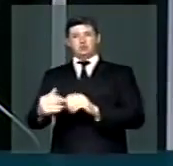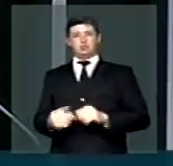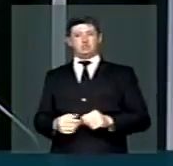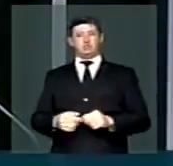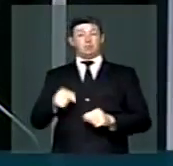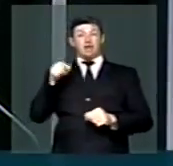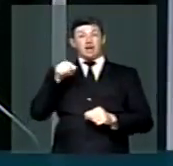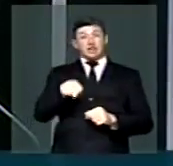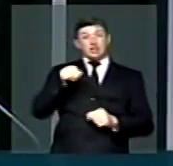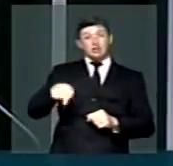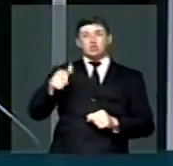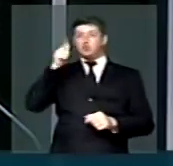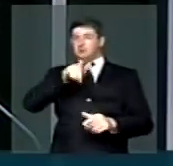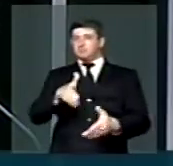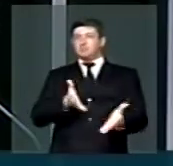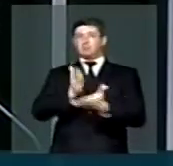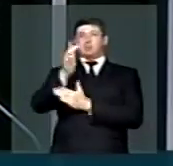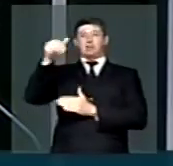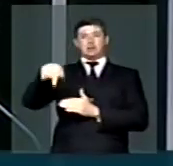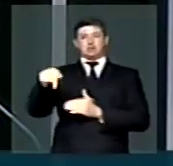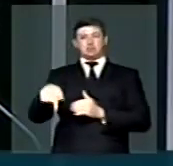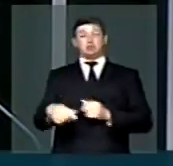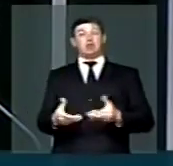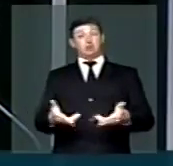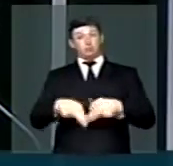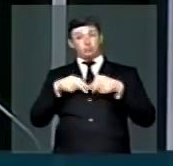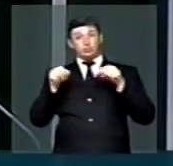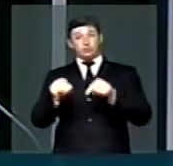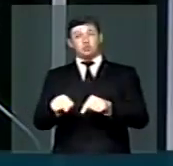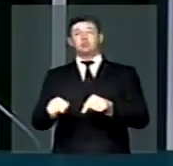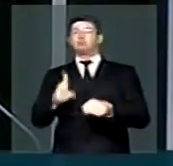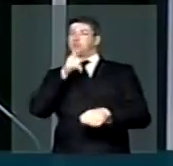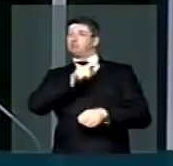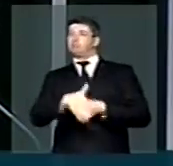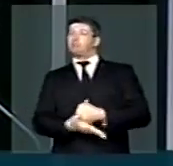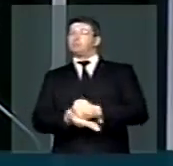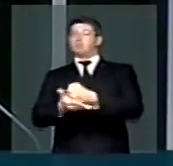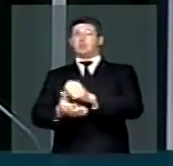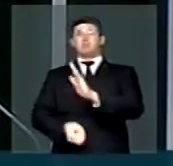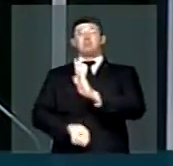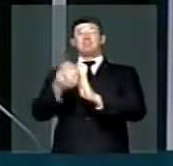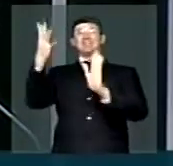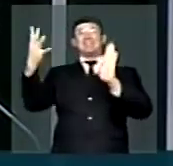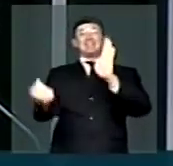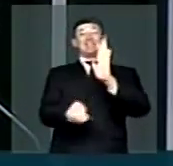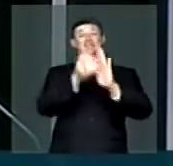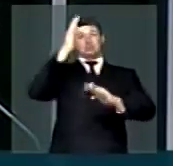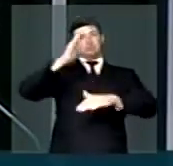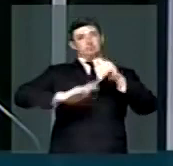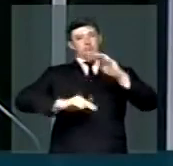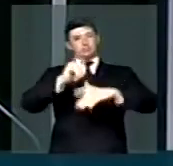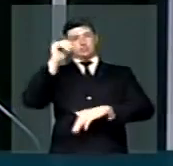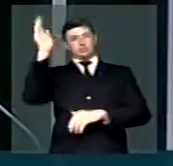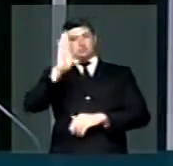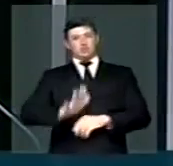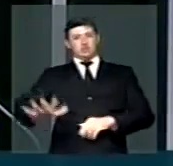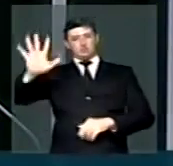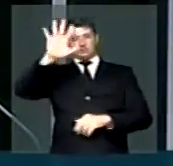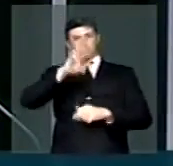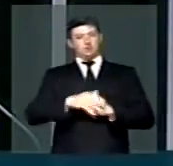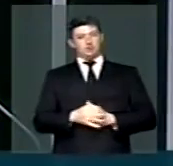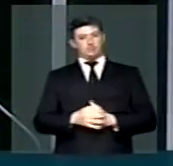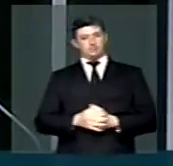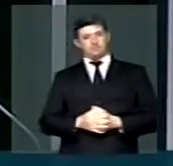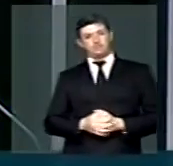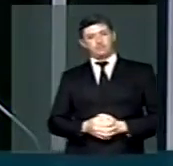que a matéria fosse aprovada e com isso beneficiaria milhares de profissionais que trabalham com esse tipo de